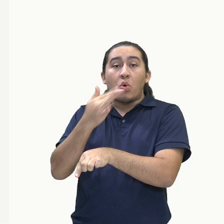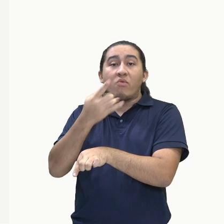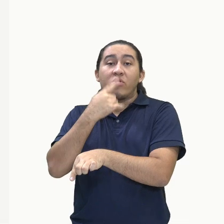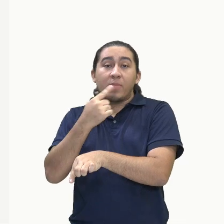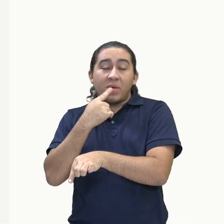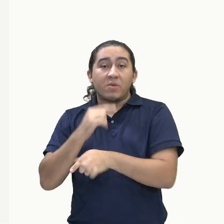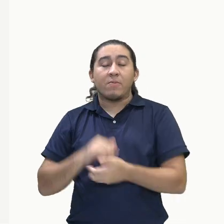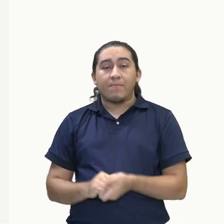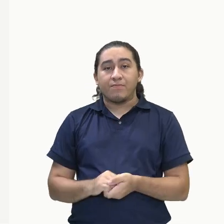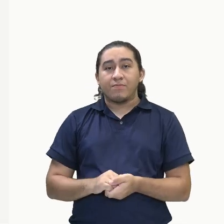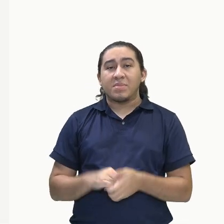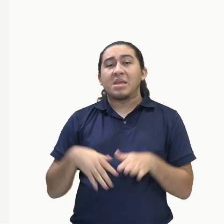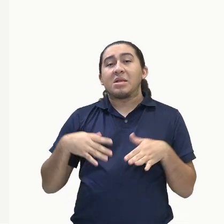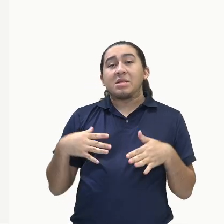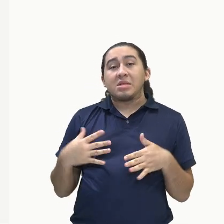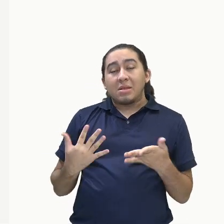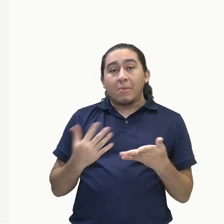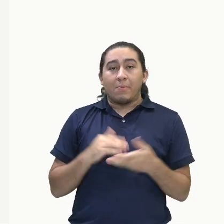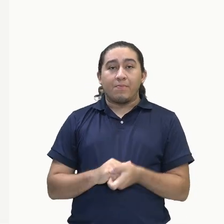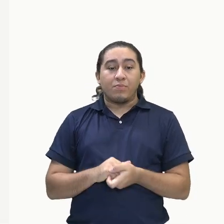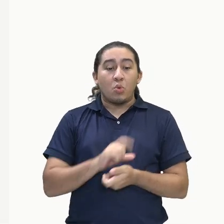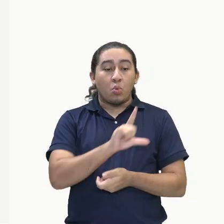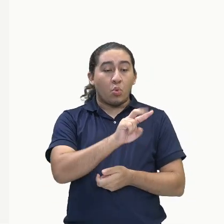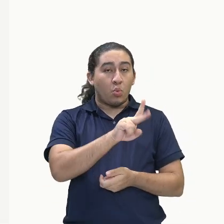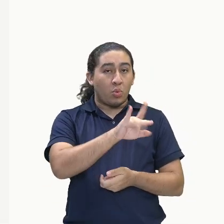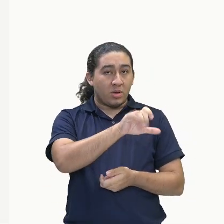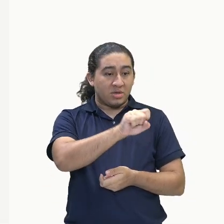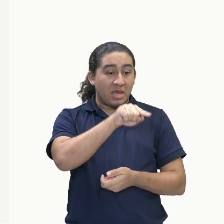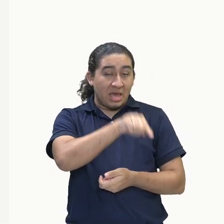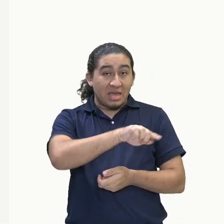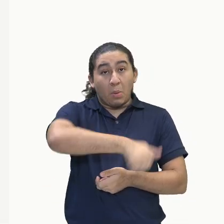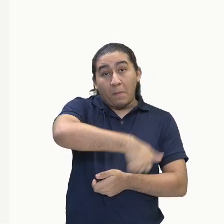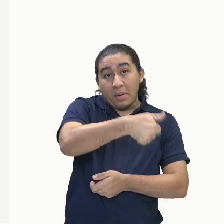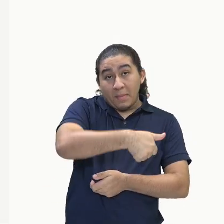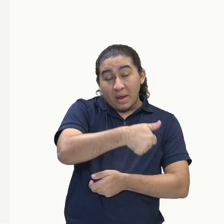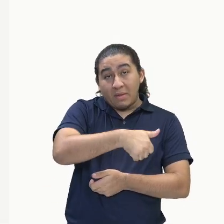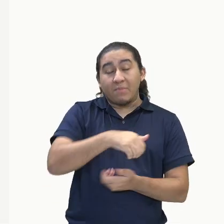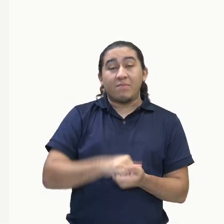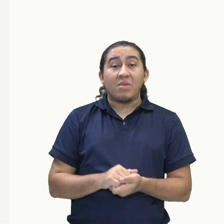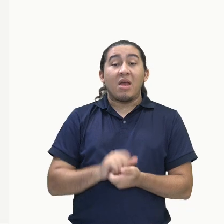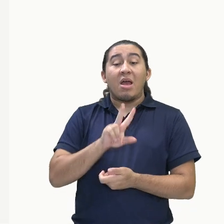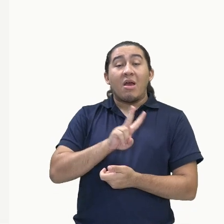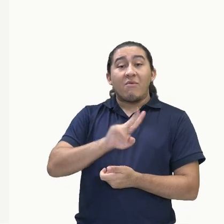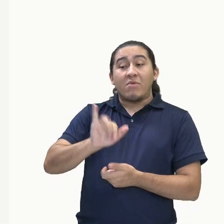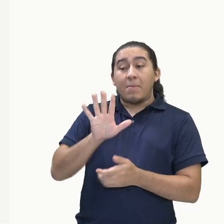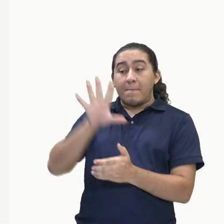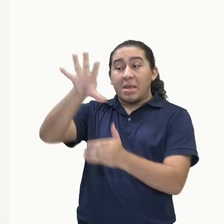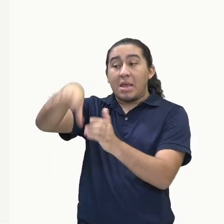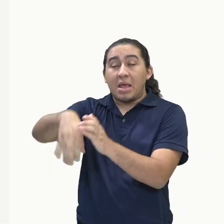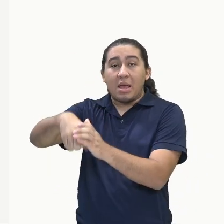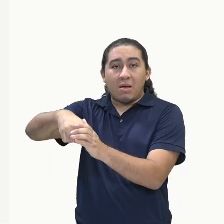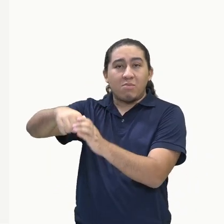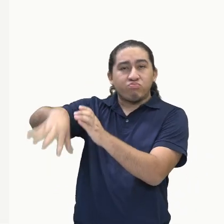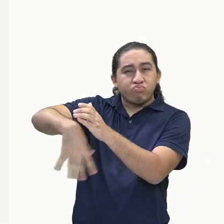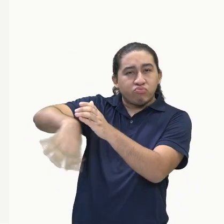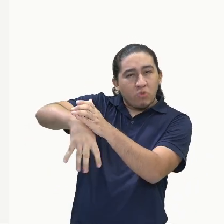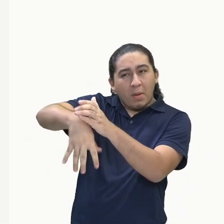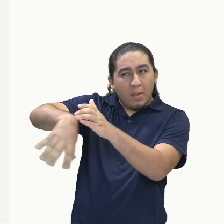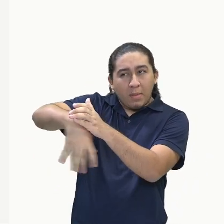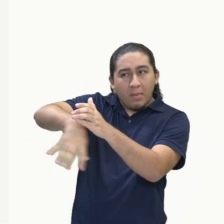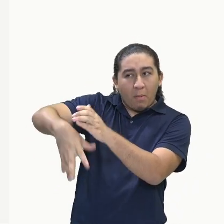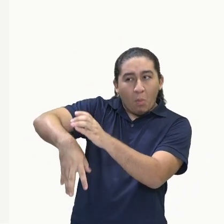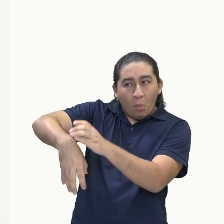um pirulito? Ele vai ser o primeiro, tá? Pegar um pirulito e esse pirulito ser vermelho. Aí, eu tenho que